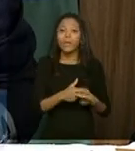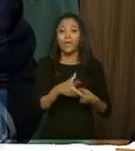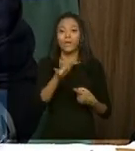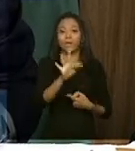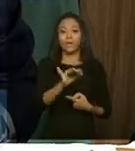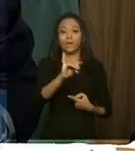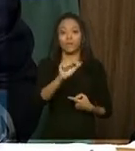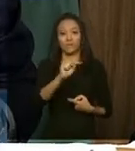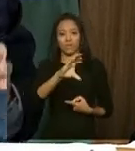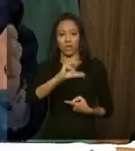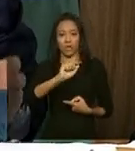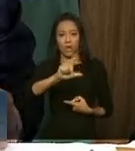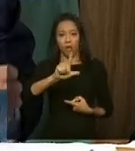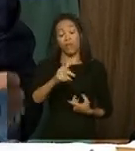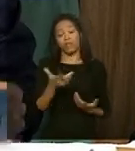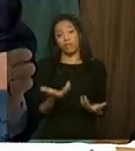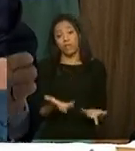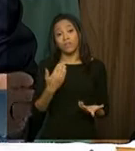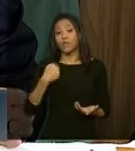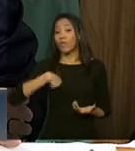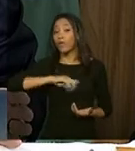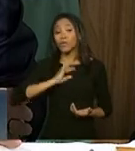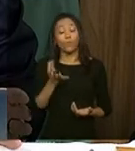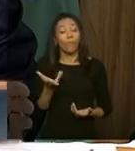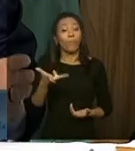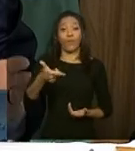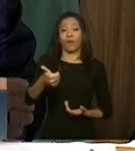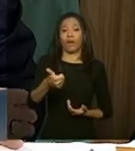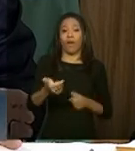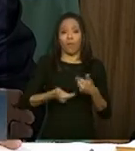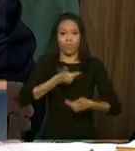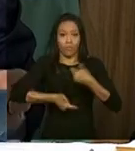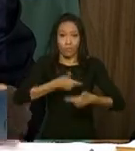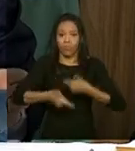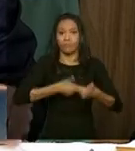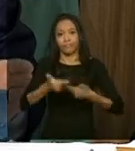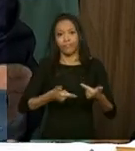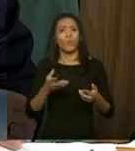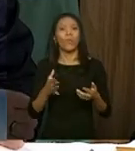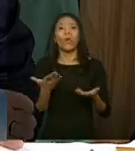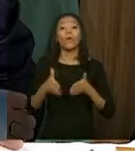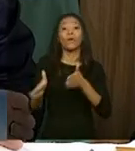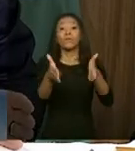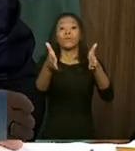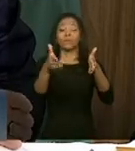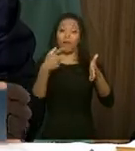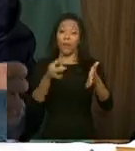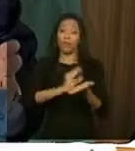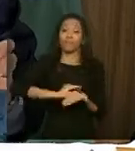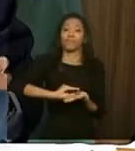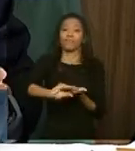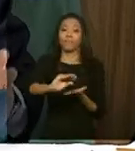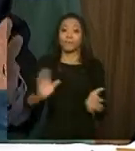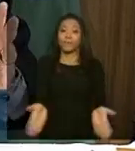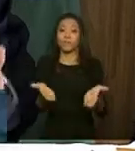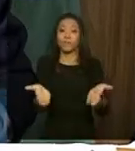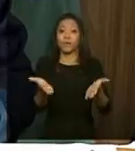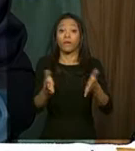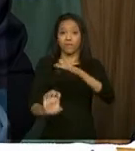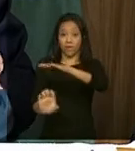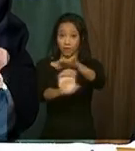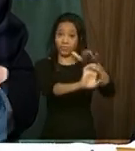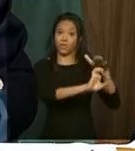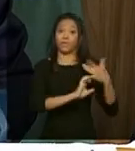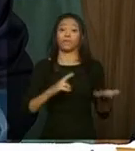teremos competitividade se nós não melhorarmos a nossa infraestrutura. Qual é o caminho? É o investimento privado. Nós temos que